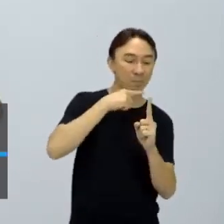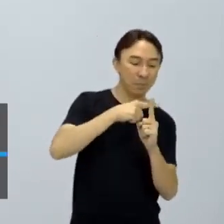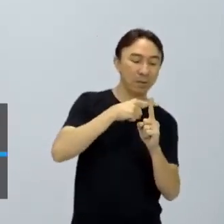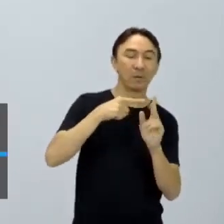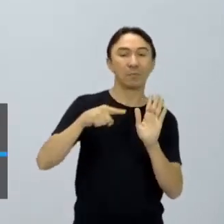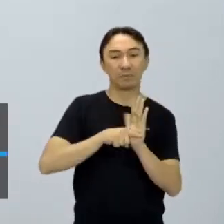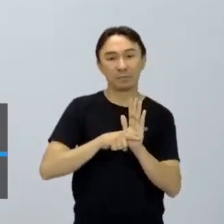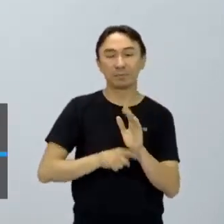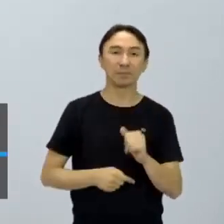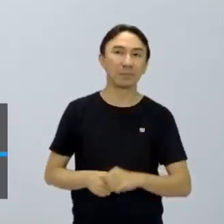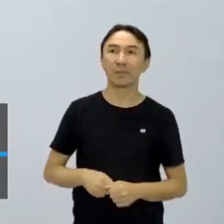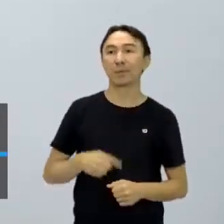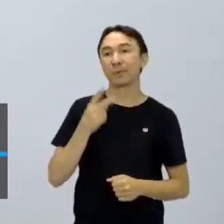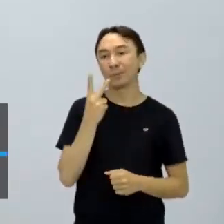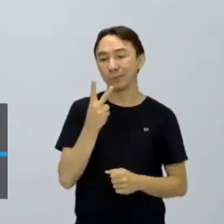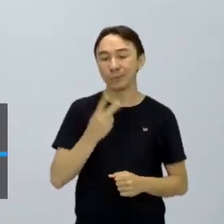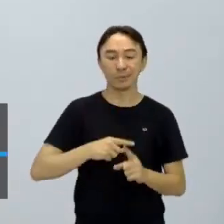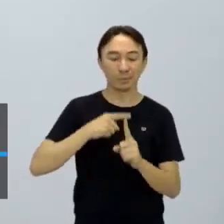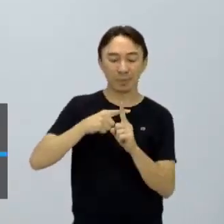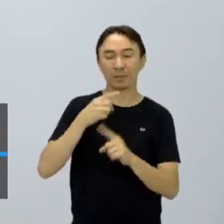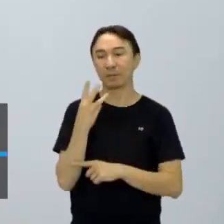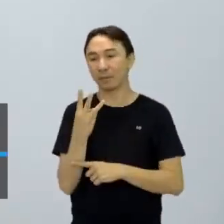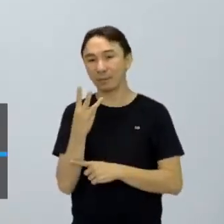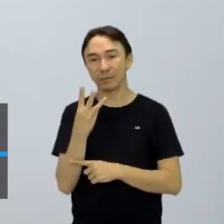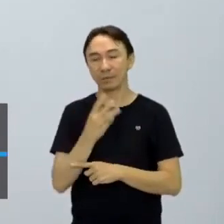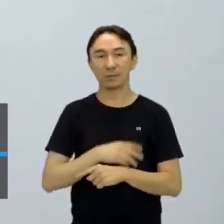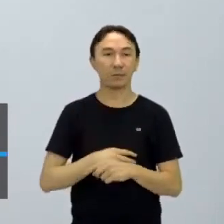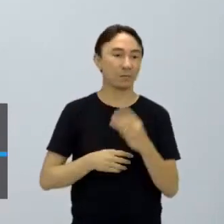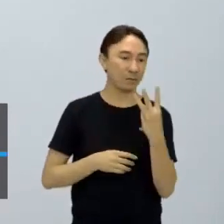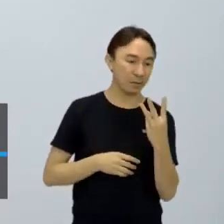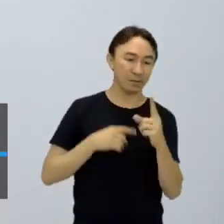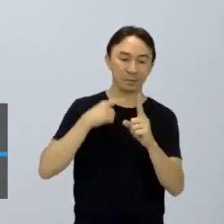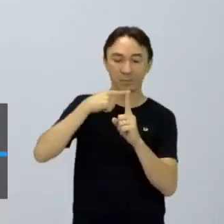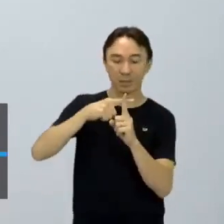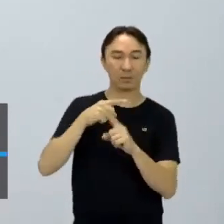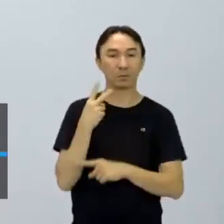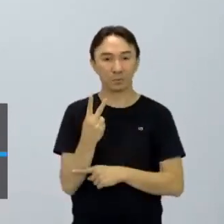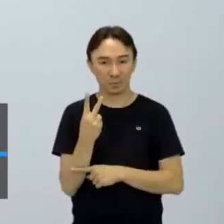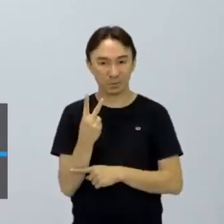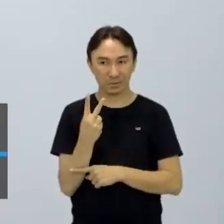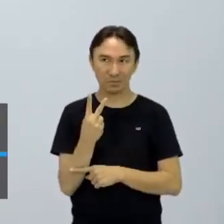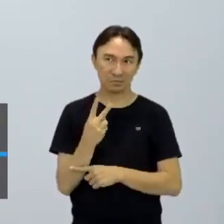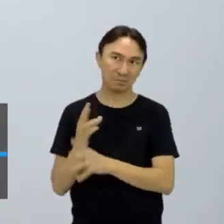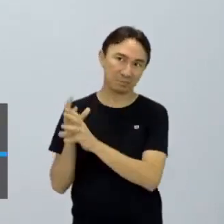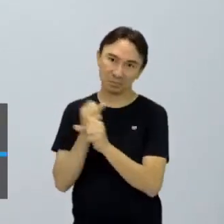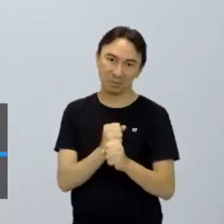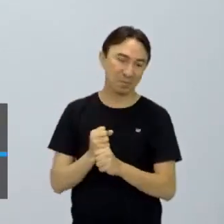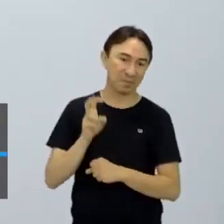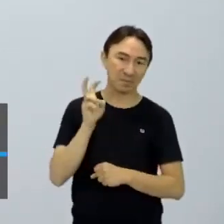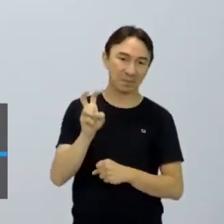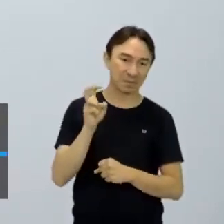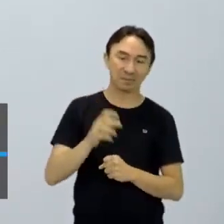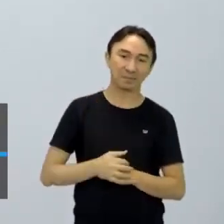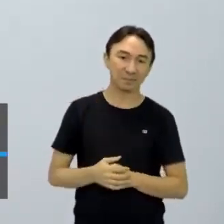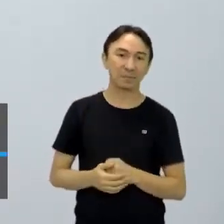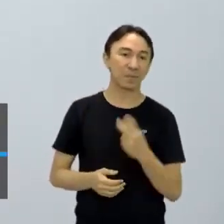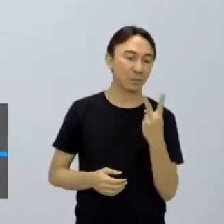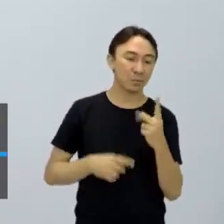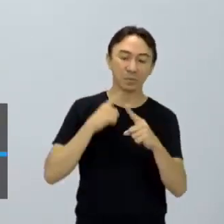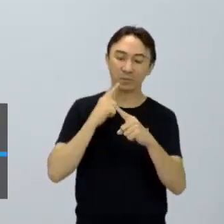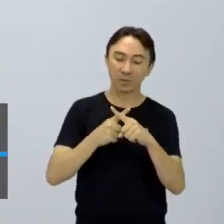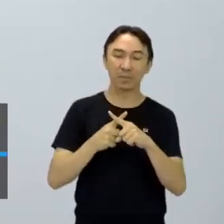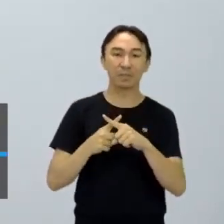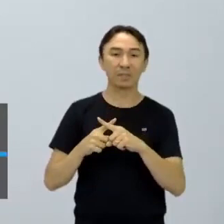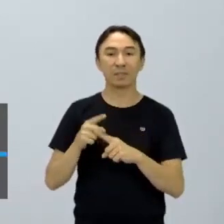fazer 2 mais 3 ou 3 mais 2, o resultado dá 5, é um número natural, né? Fazer 2 vezes 3 e 3 vezes 2